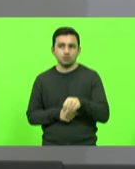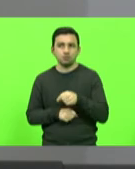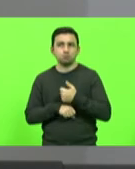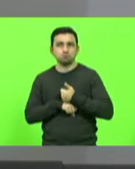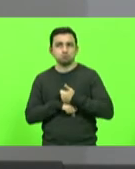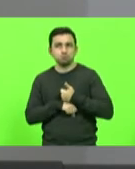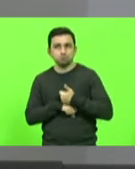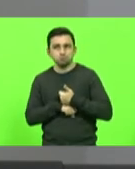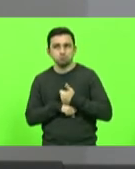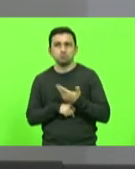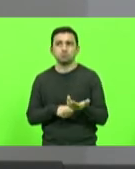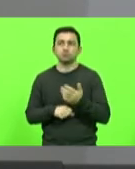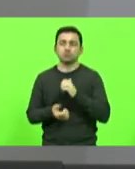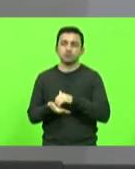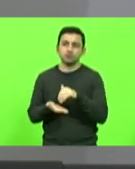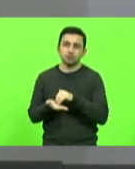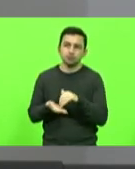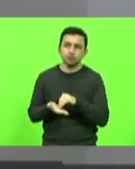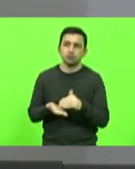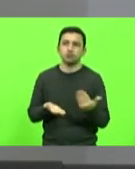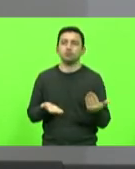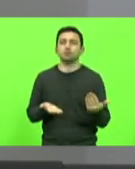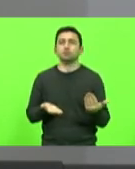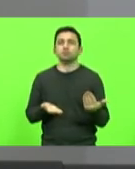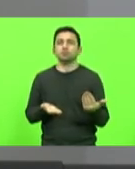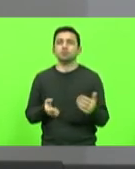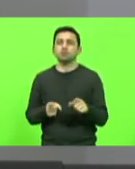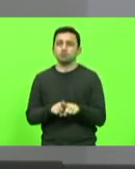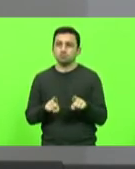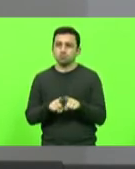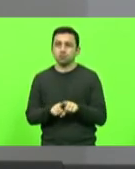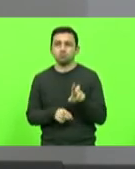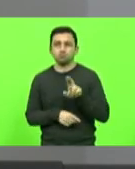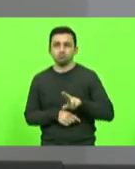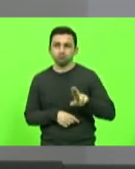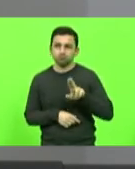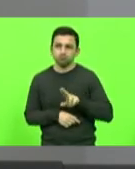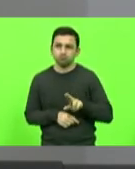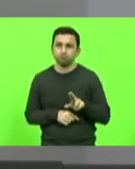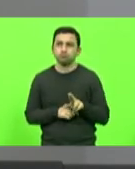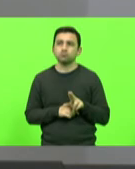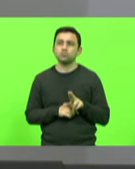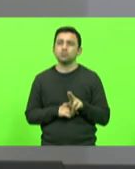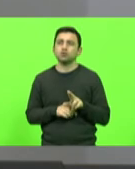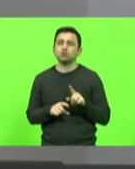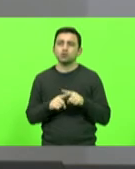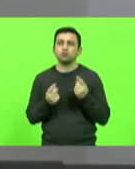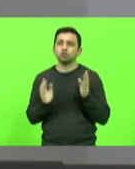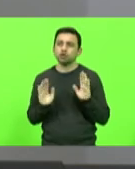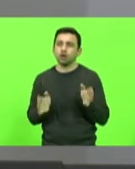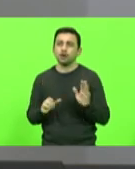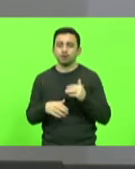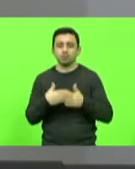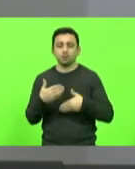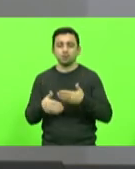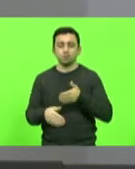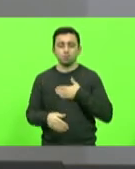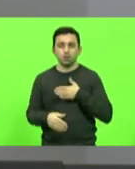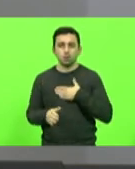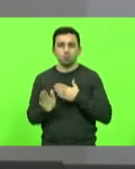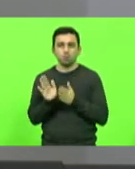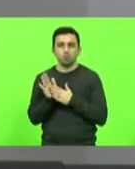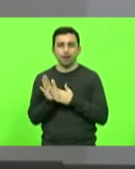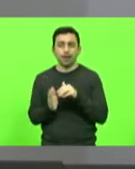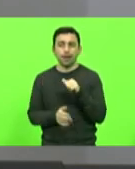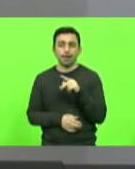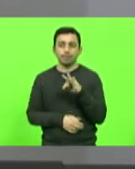dos secretários e também dos usuários. Então, esse já é o encaminhamento que eu estou propondo, que esta ata